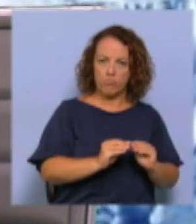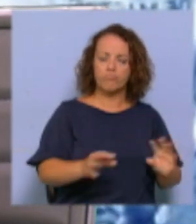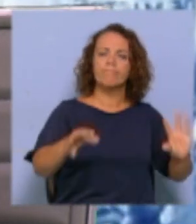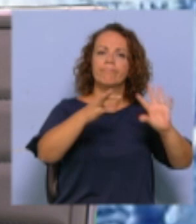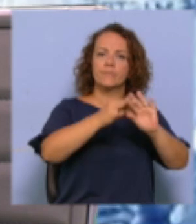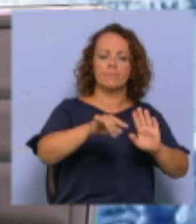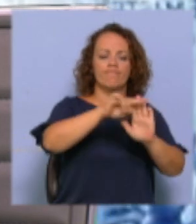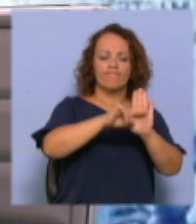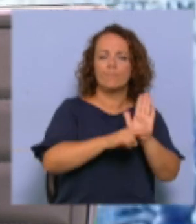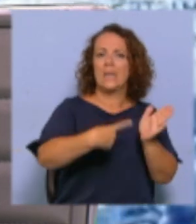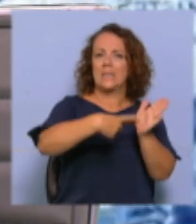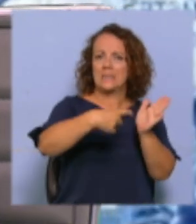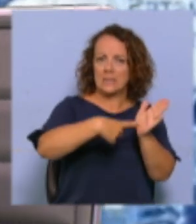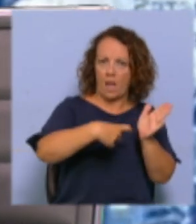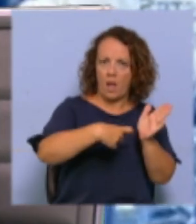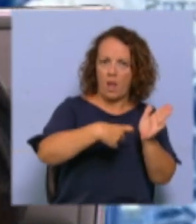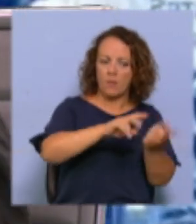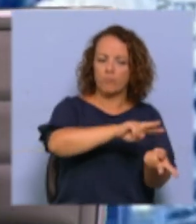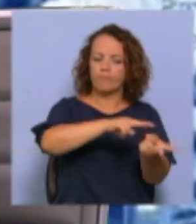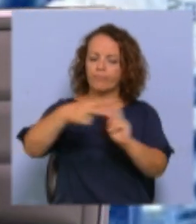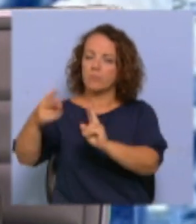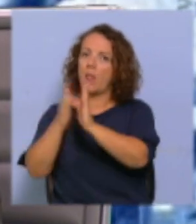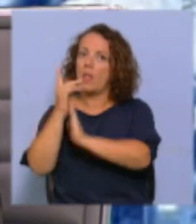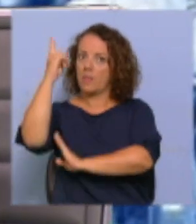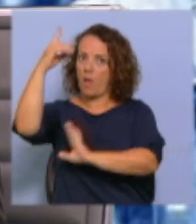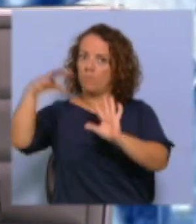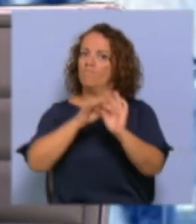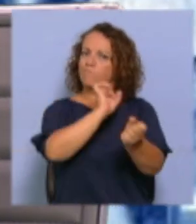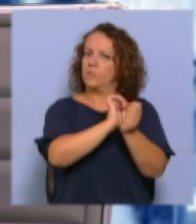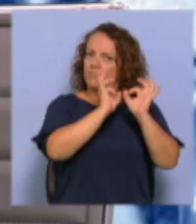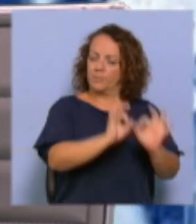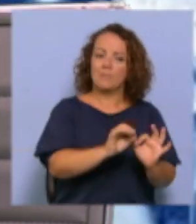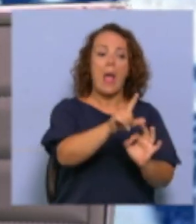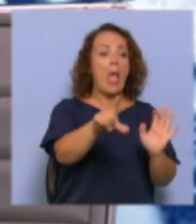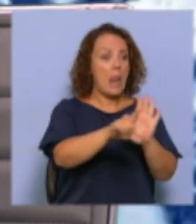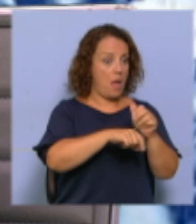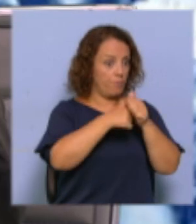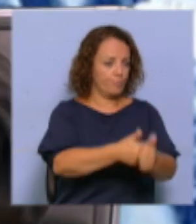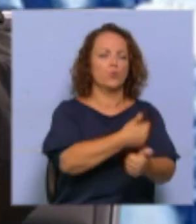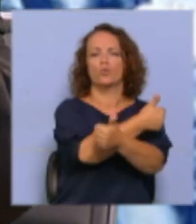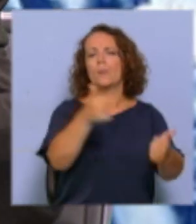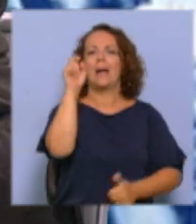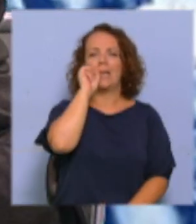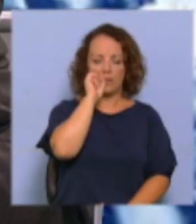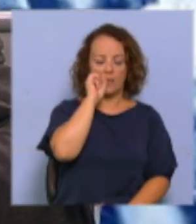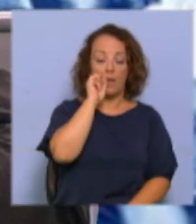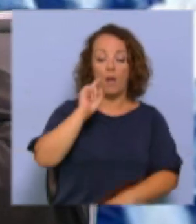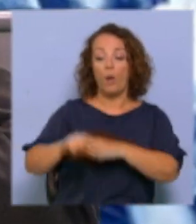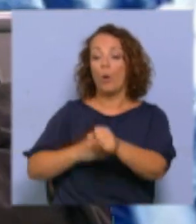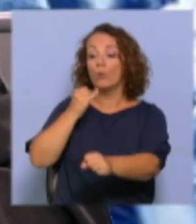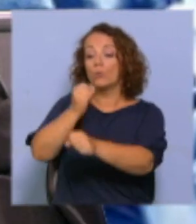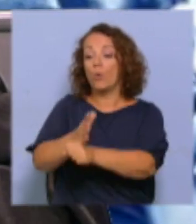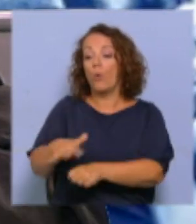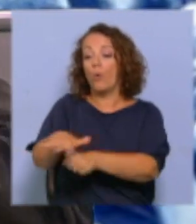das circunstâncias, aplicá-la a Deus e confiscá-lo. Cumpres a lei, está tudo garantido. E um outro paradigma, que é aquele